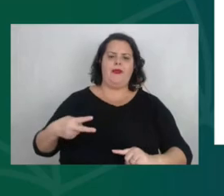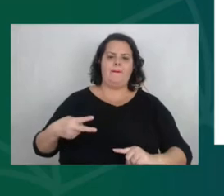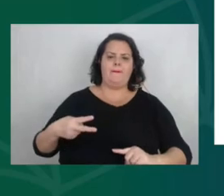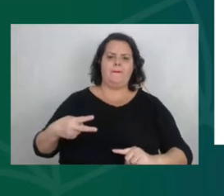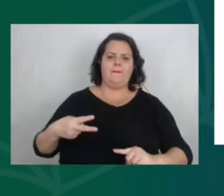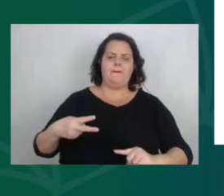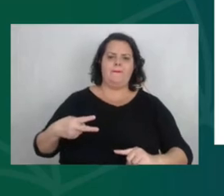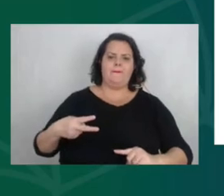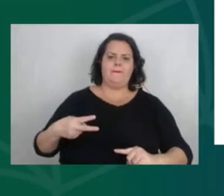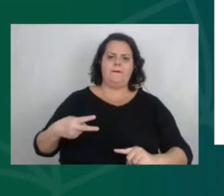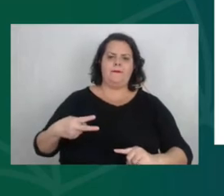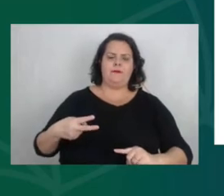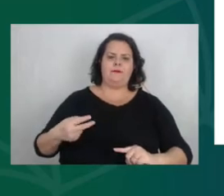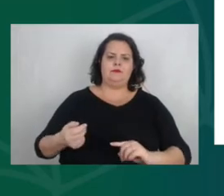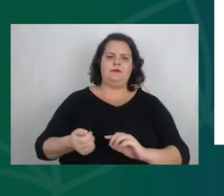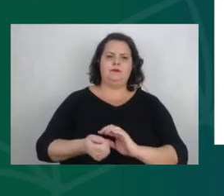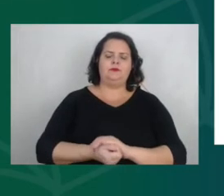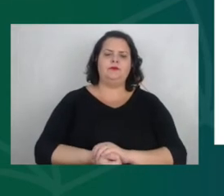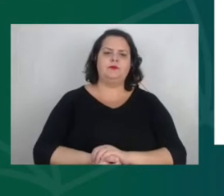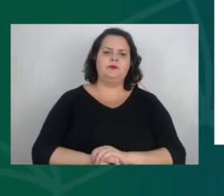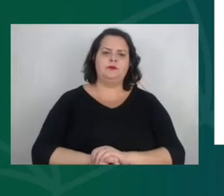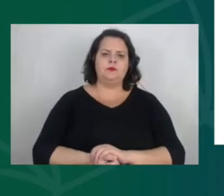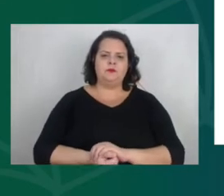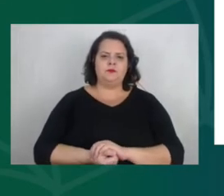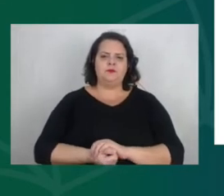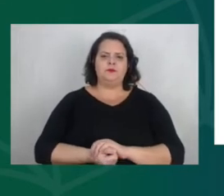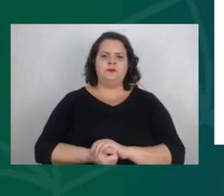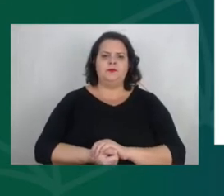das próximas?